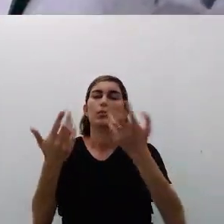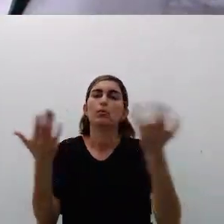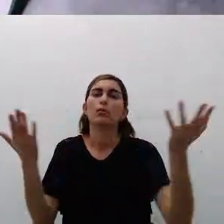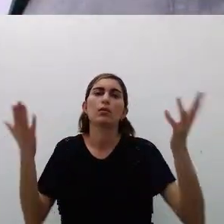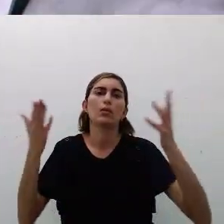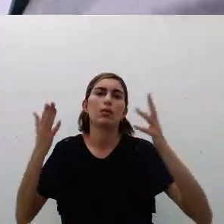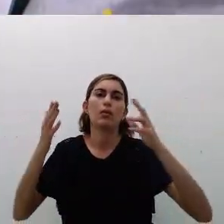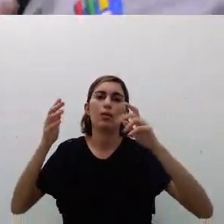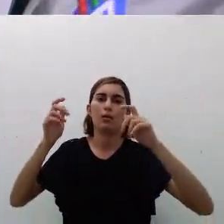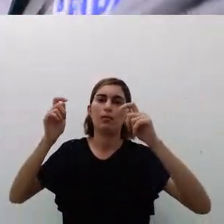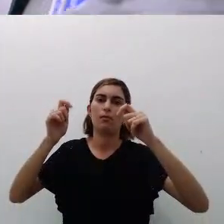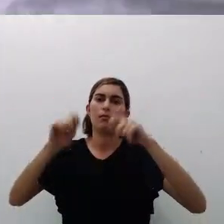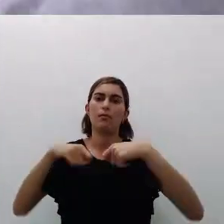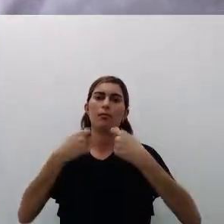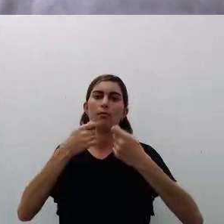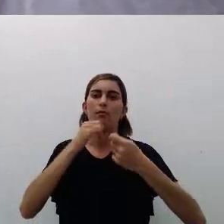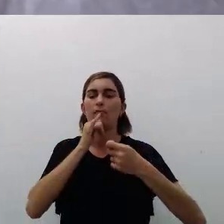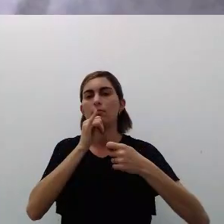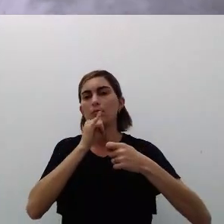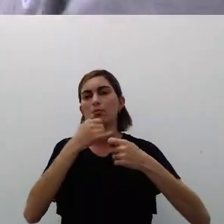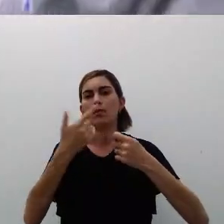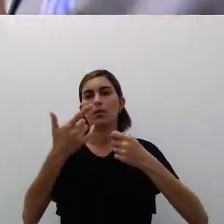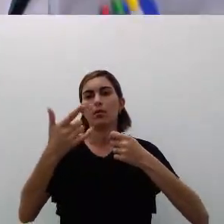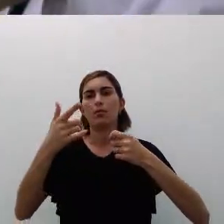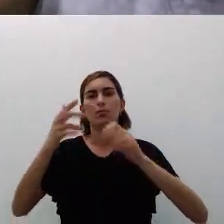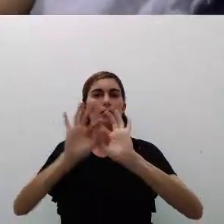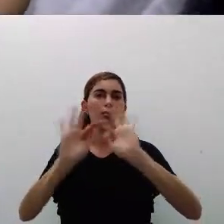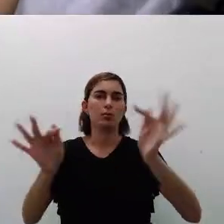aqui está tão simétrico, né, tão